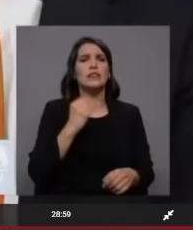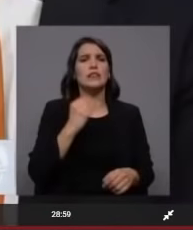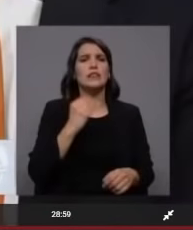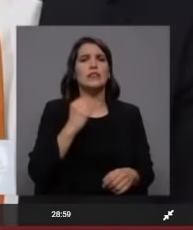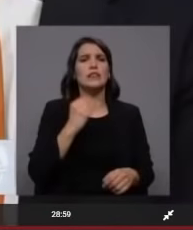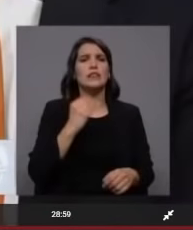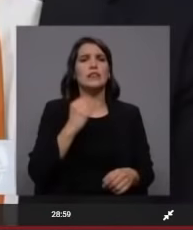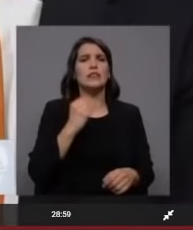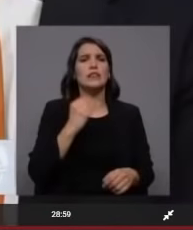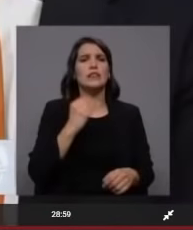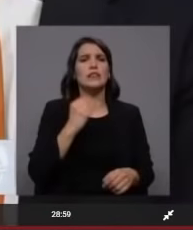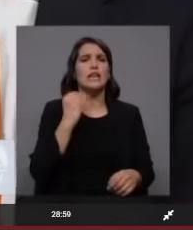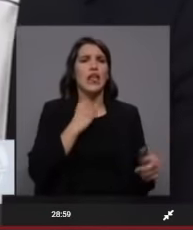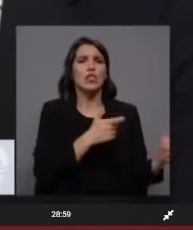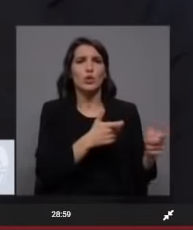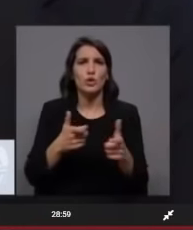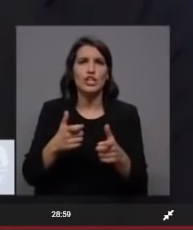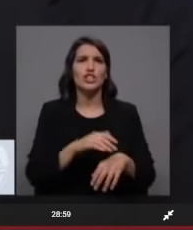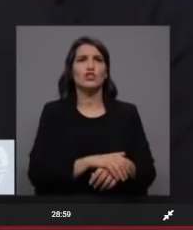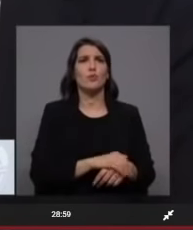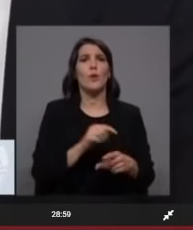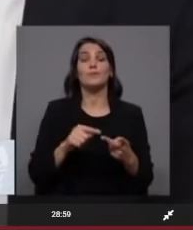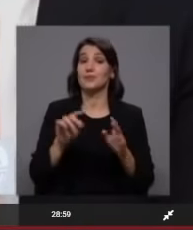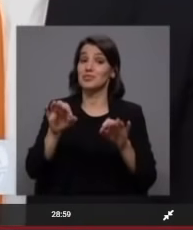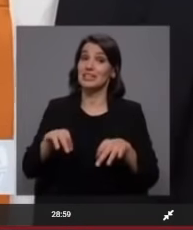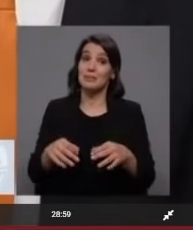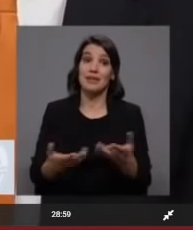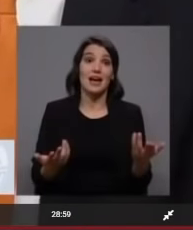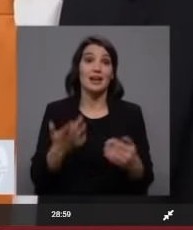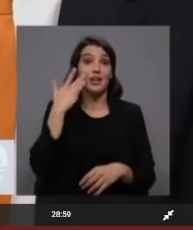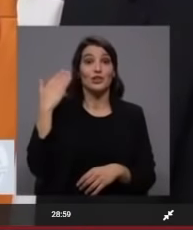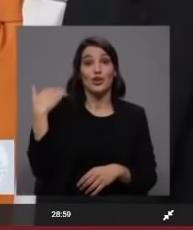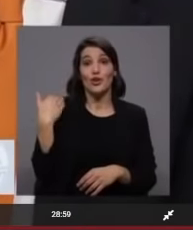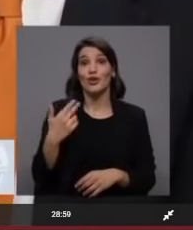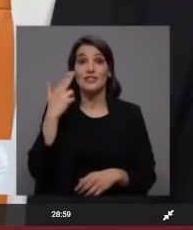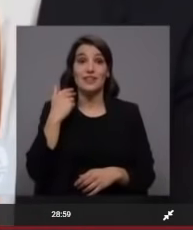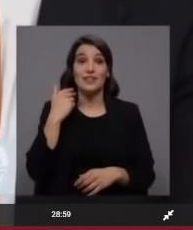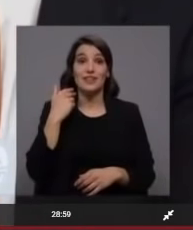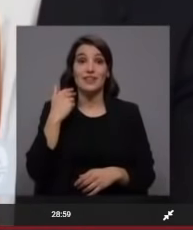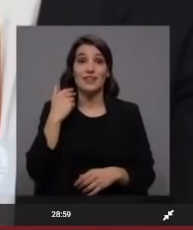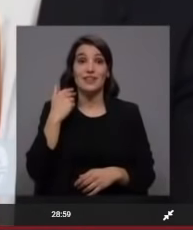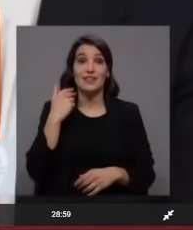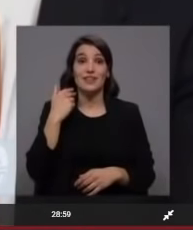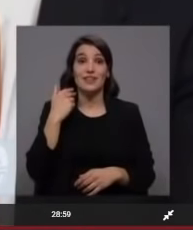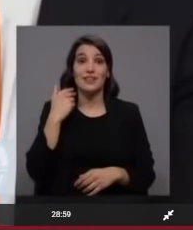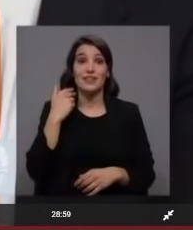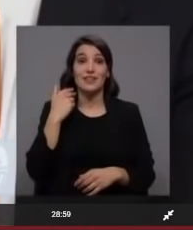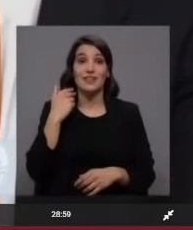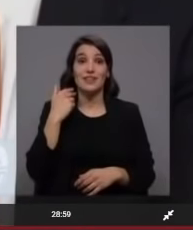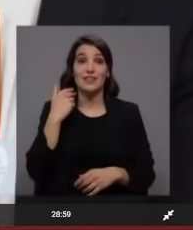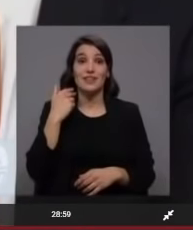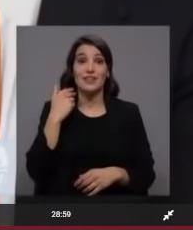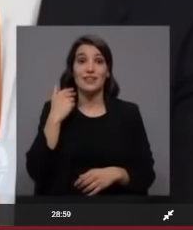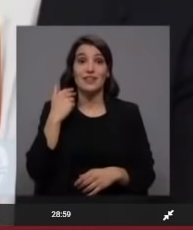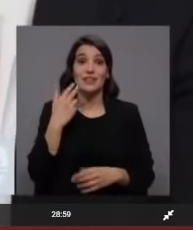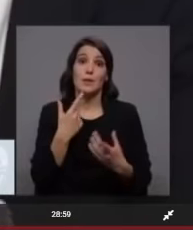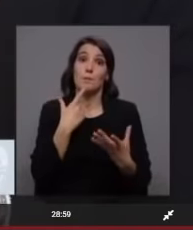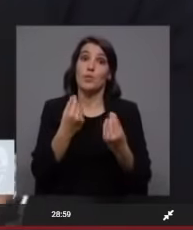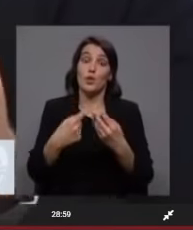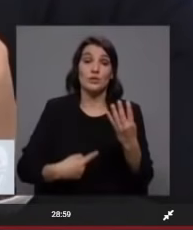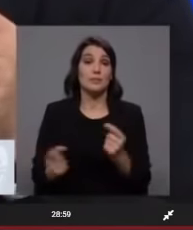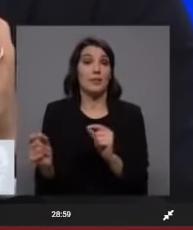mostrar a merda de abrir mais para debater mas foi buscar a tese de